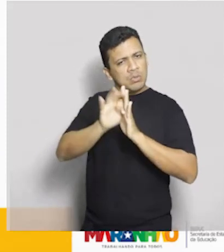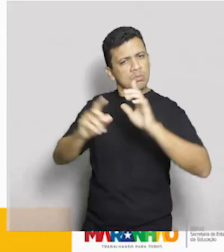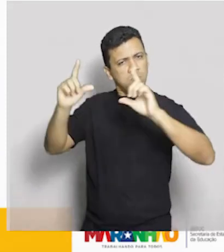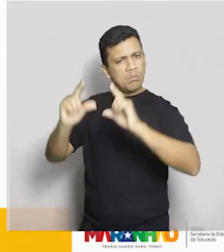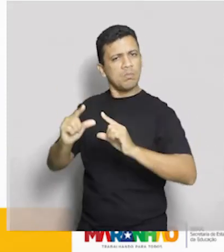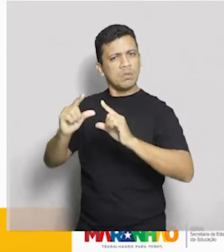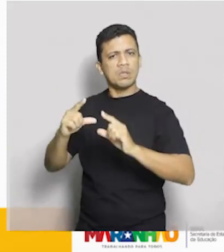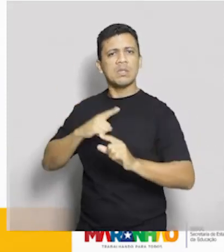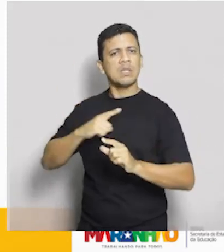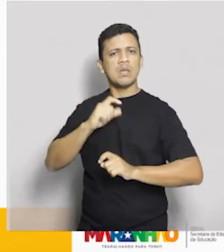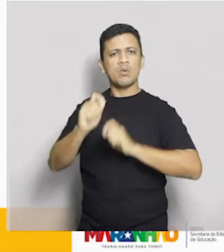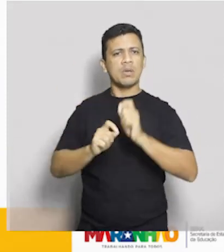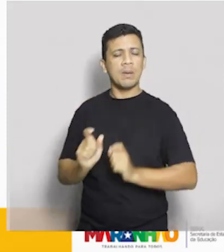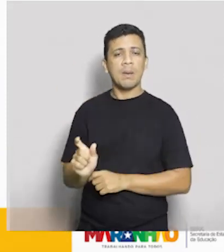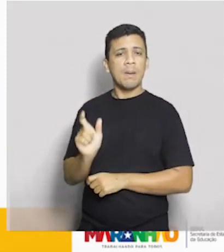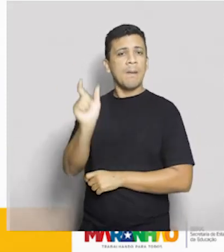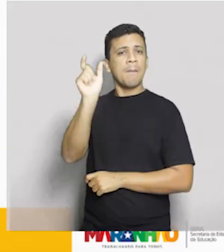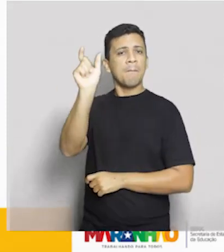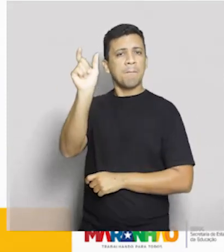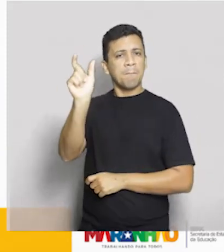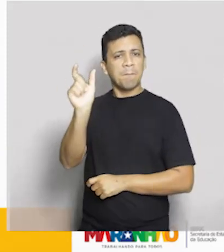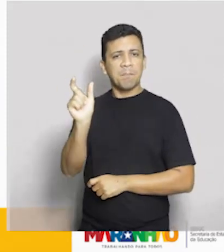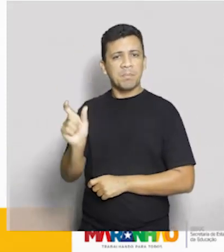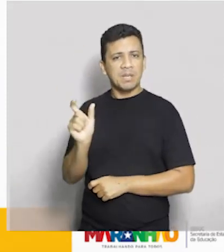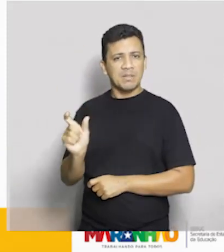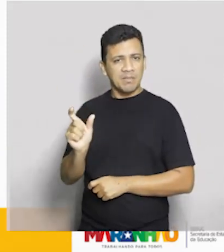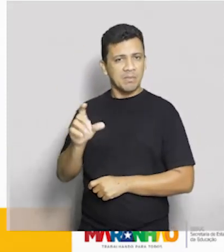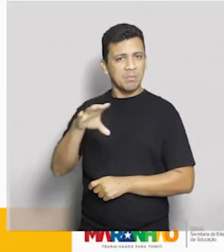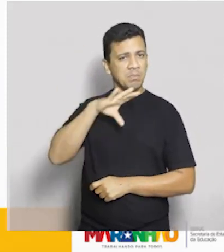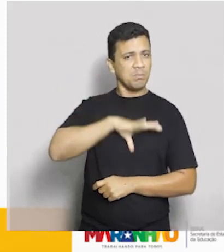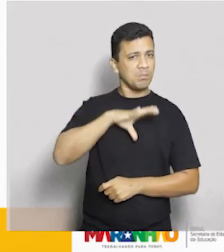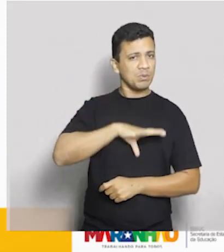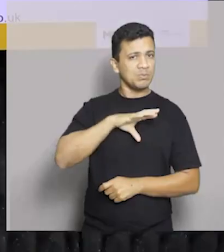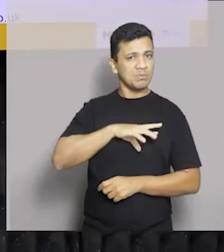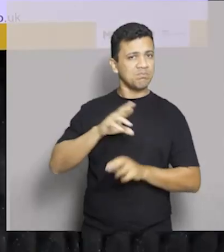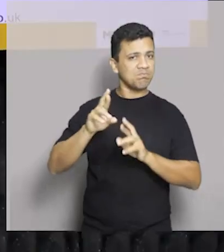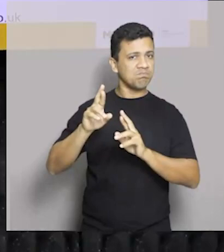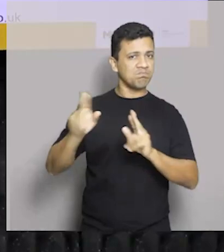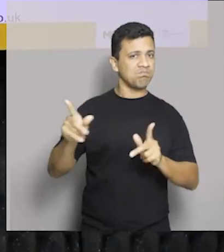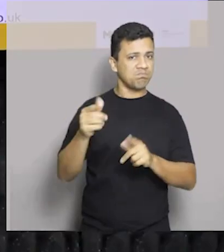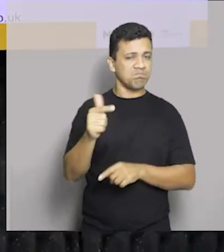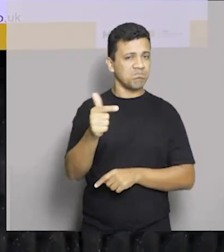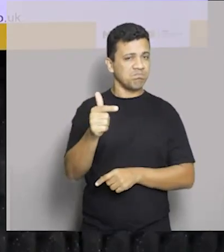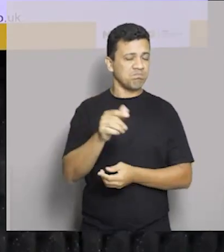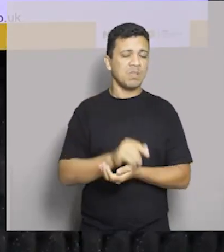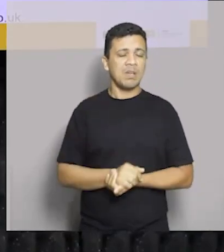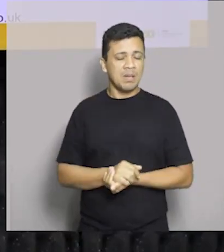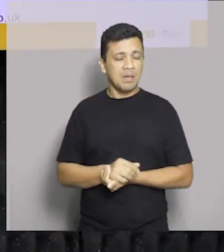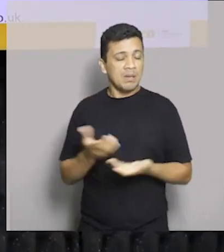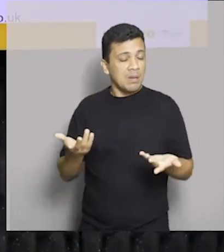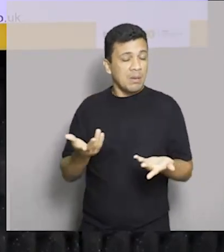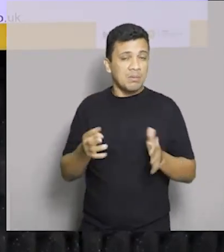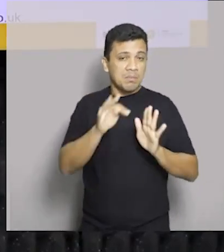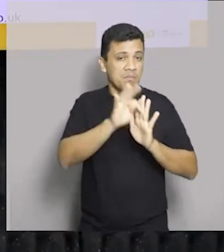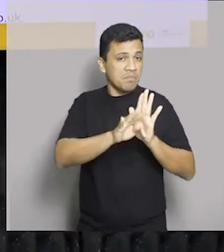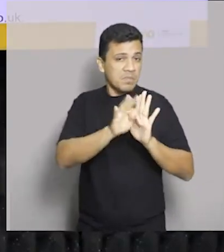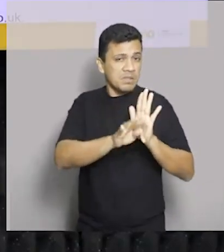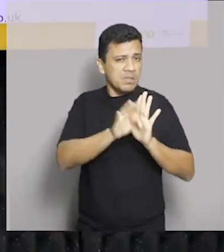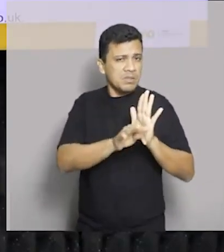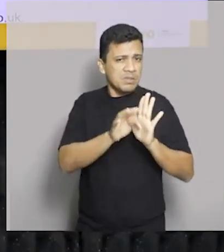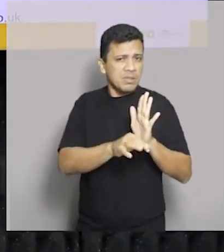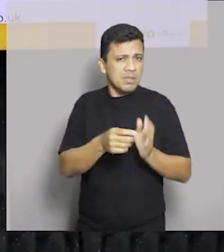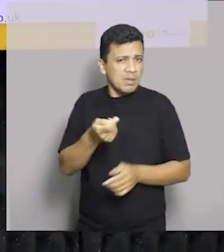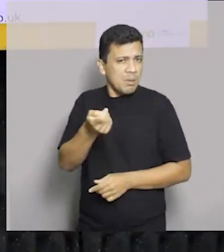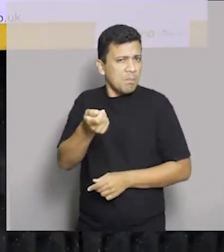vai ter menos palavras parecidas com o português. Então, normalmente, esse tipo de texto ele é um